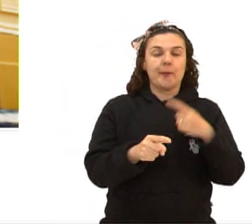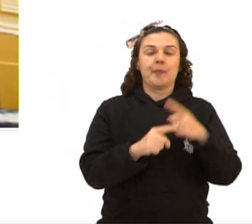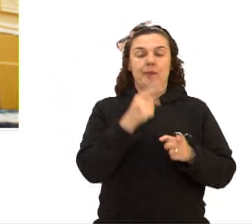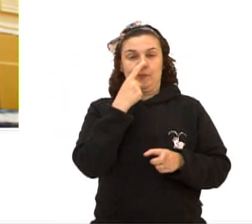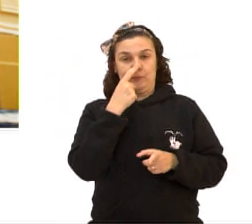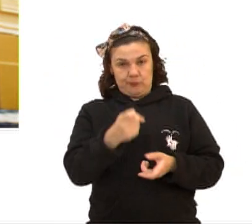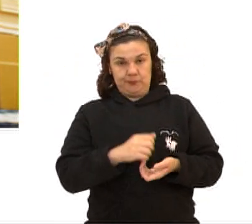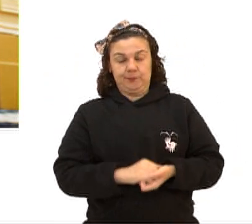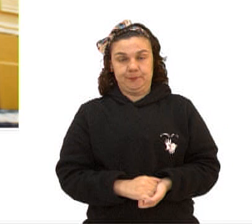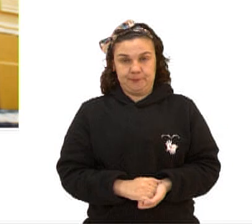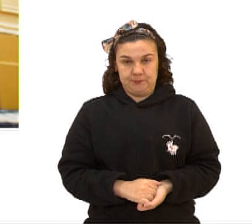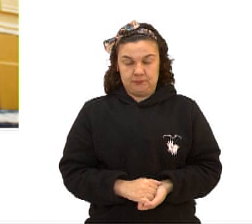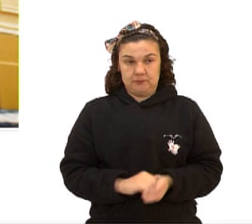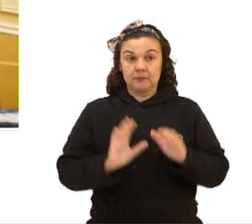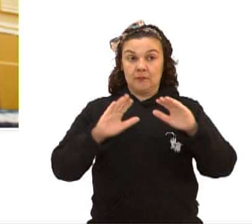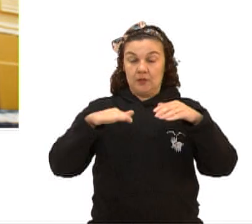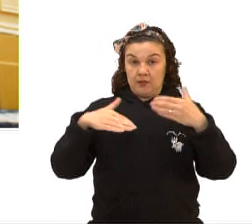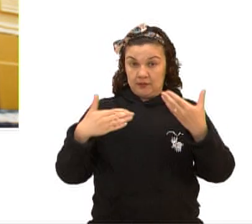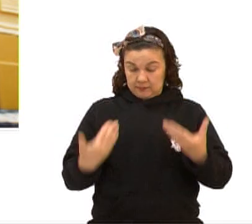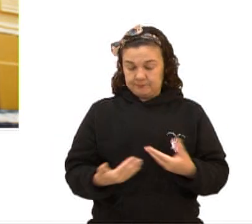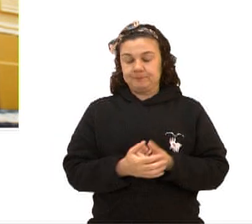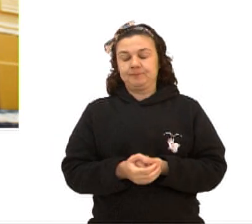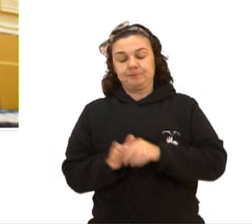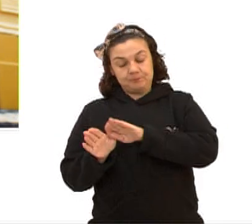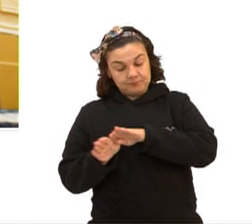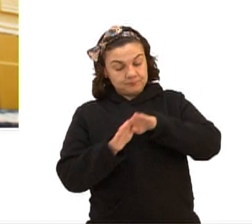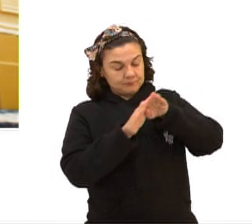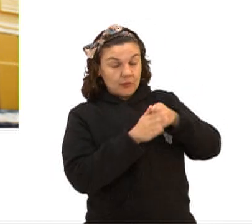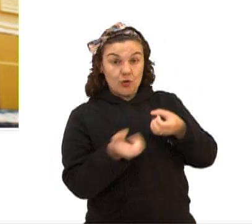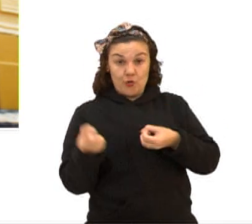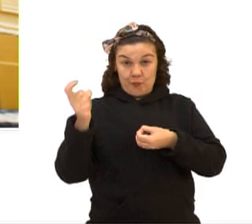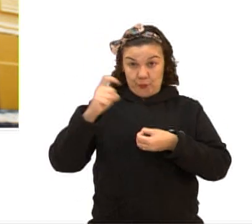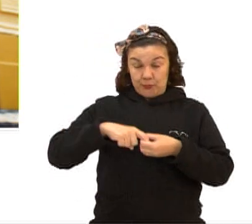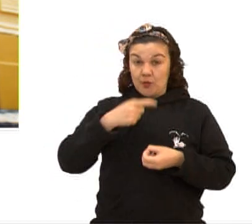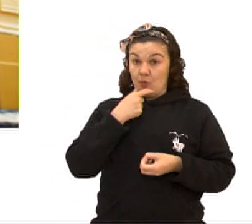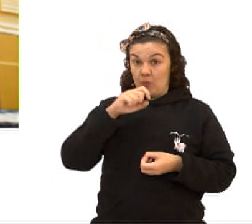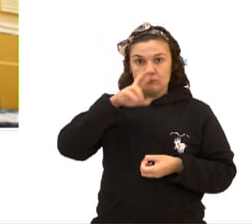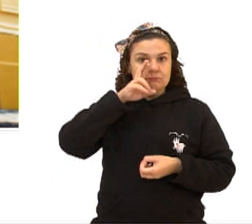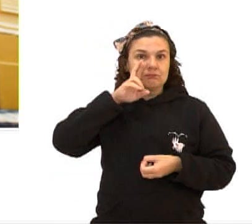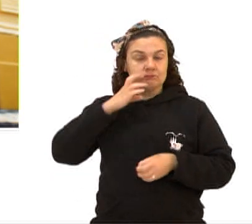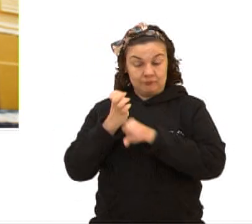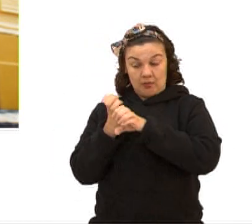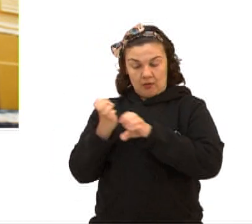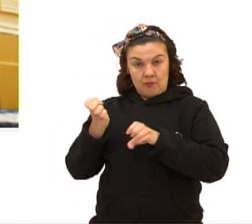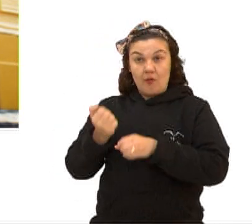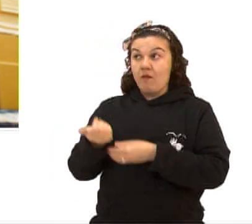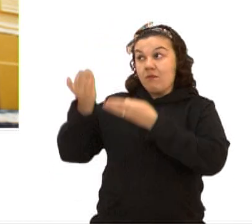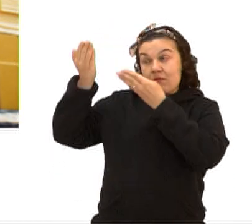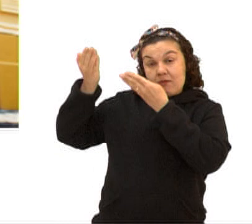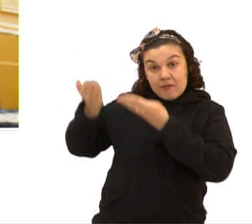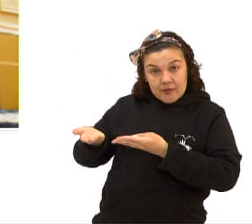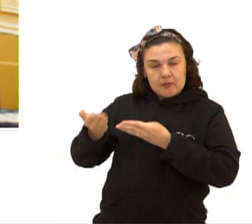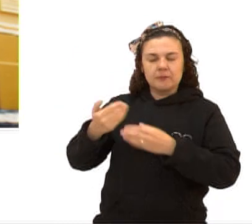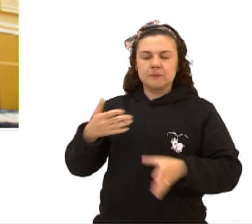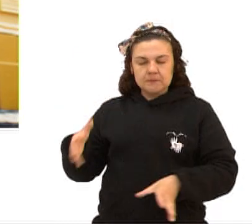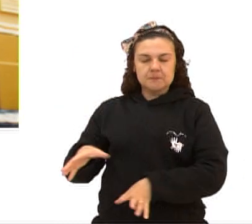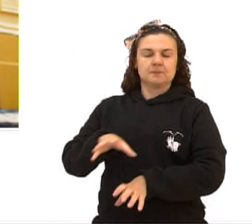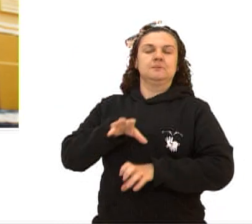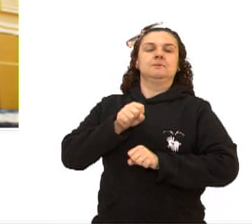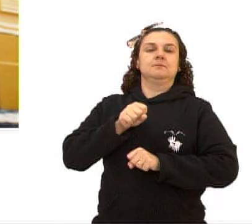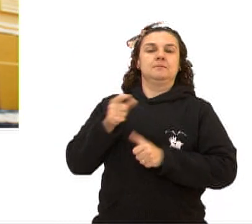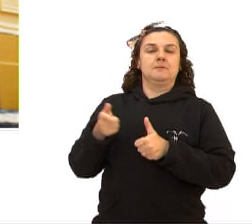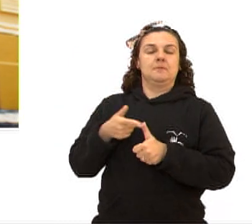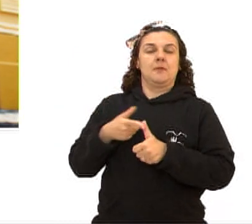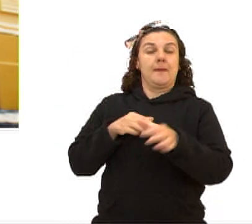daqui. Então, voltando à história do Antônio Rebouças, né, esse reservatório a inspiração foi esse